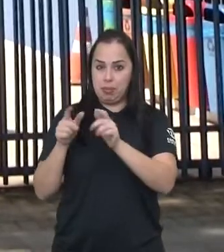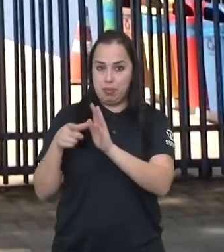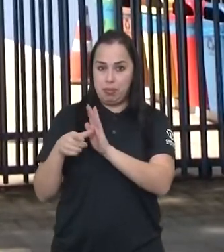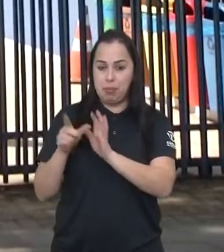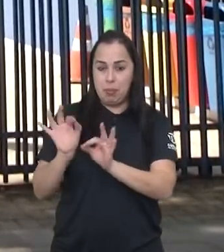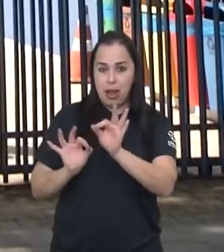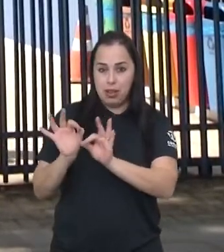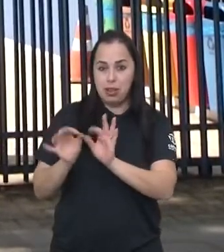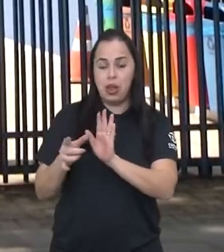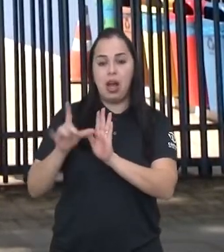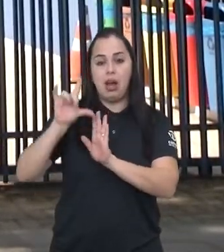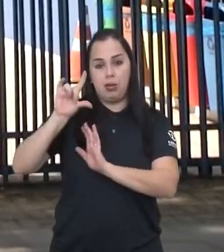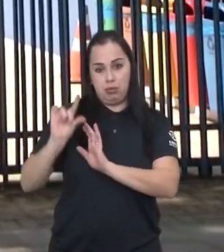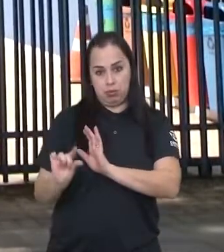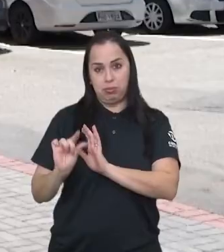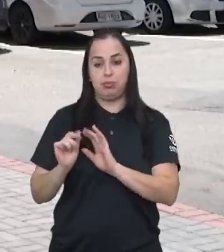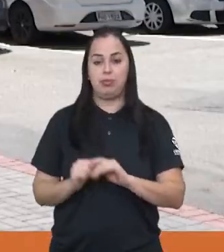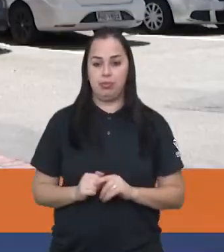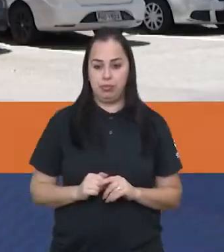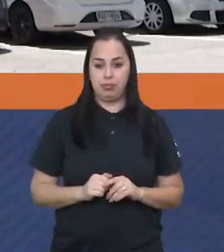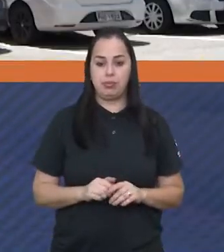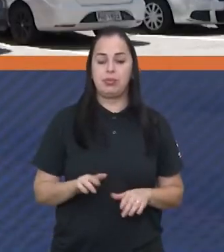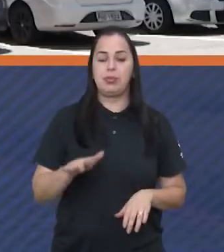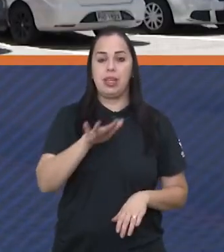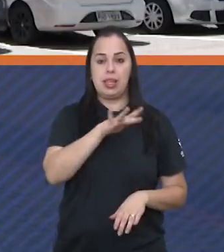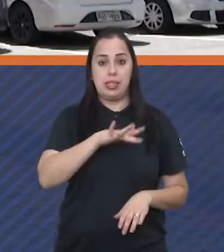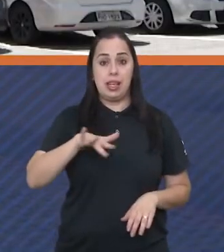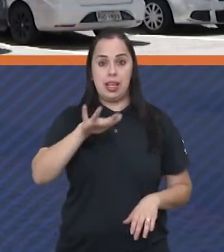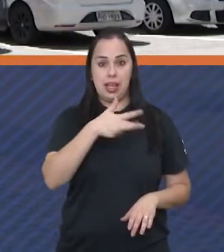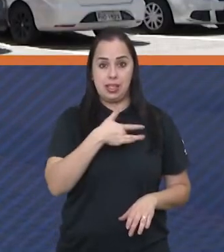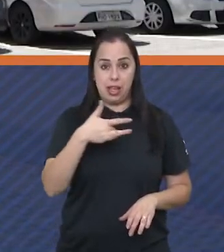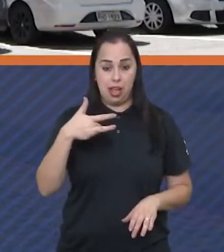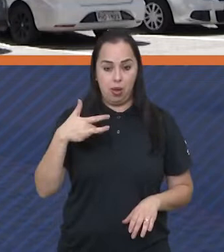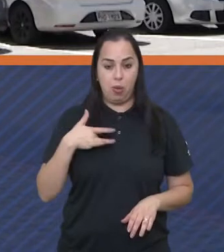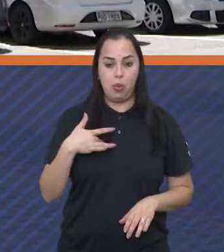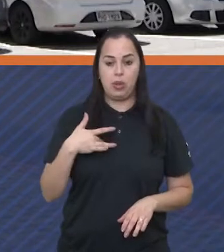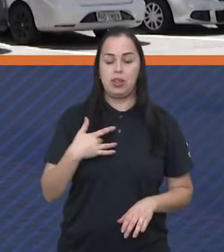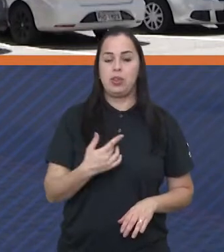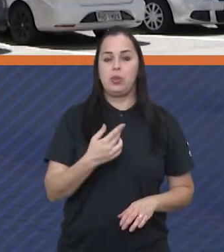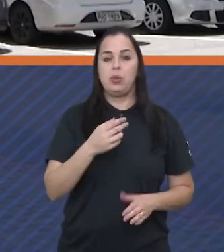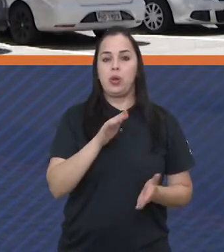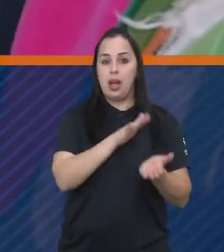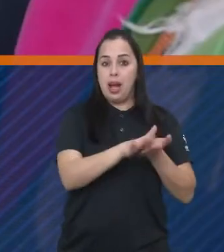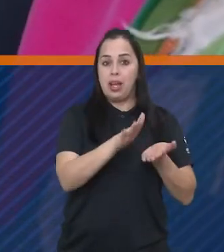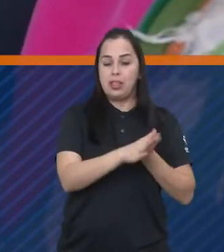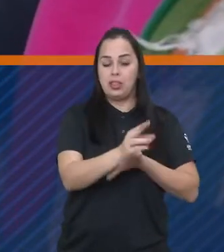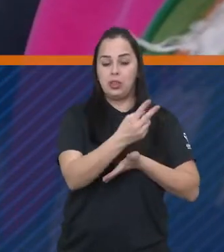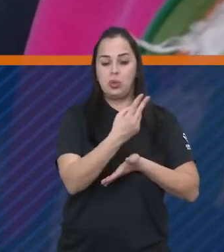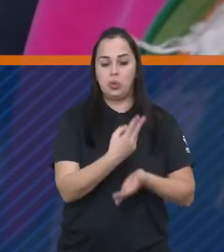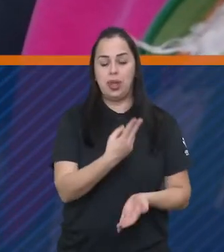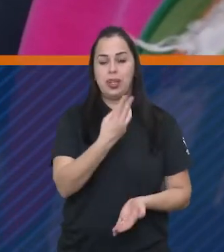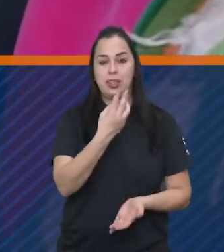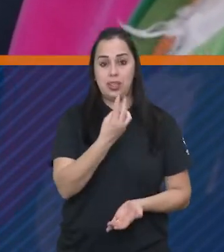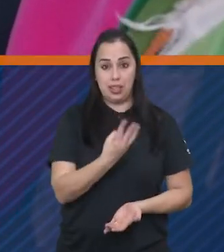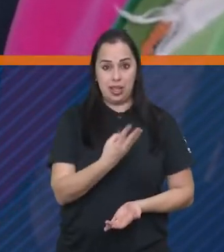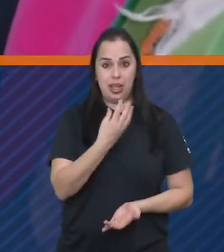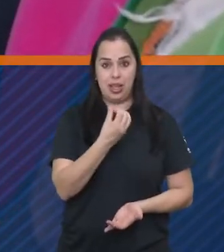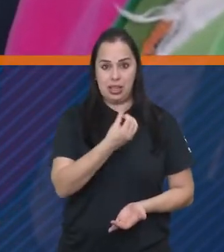milhões a mais do que o valor orçado. A saúde foi o setor que mais impactou as verbas públicas, com uma despesa